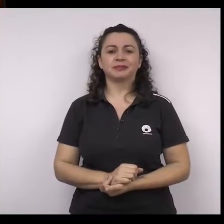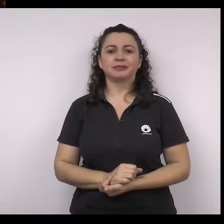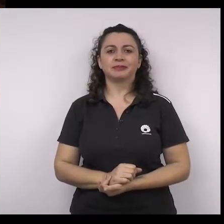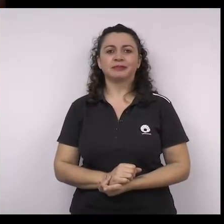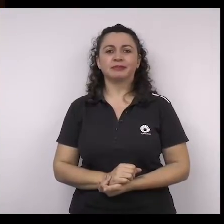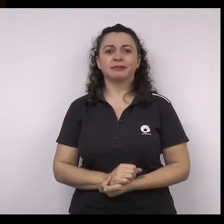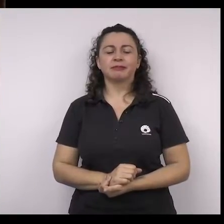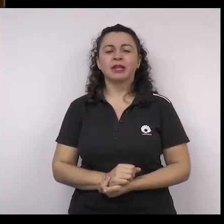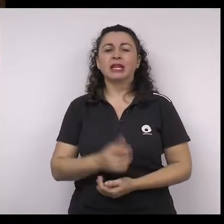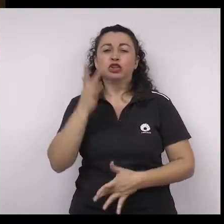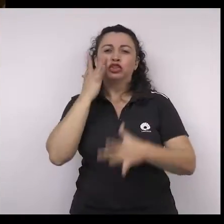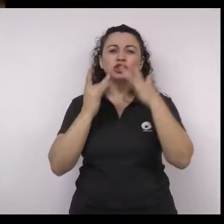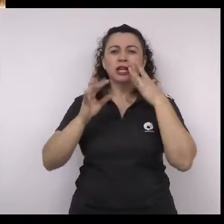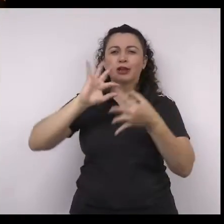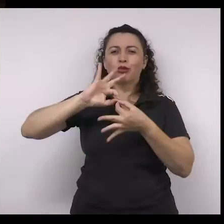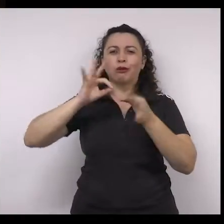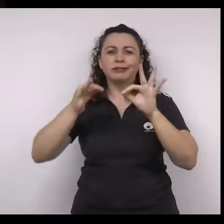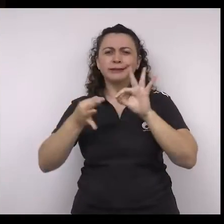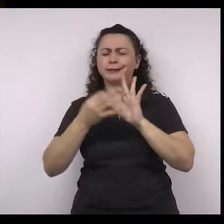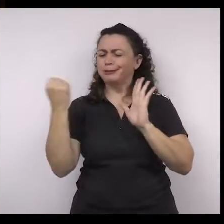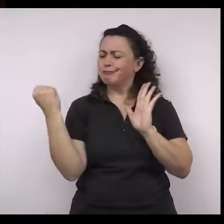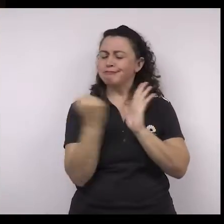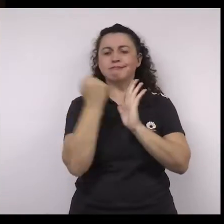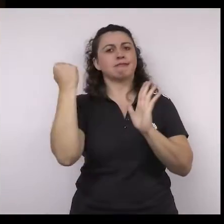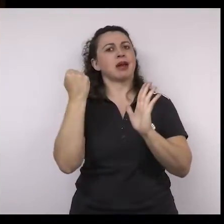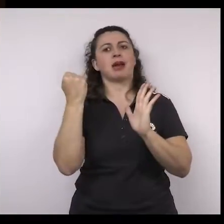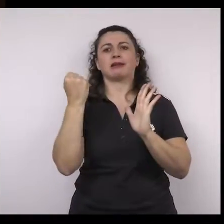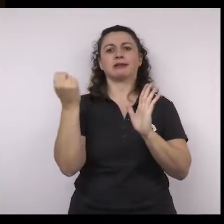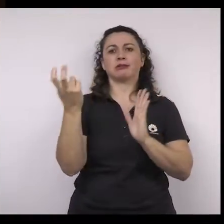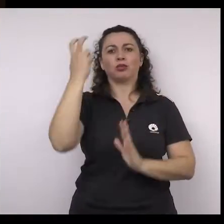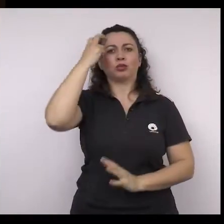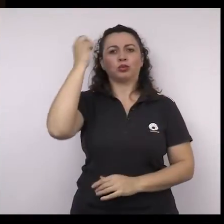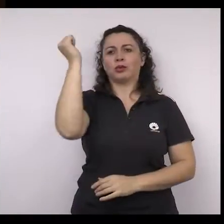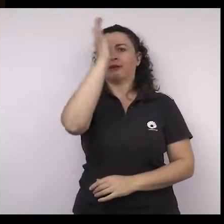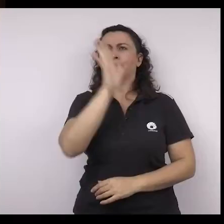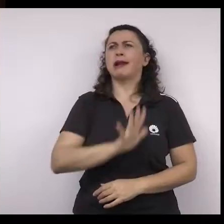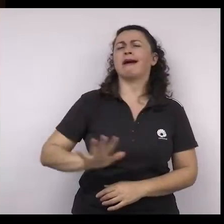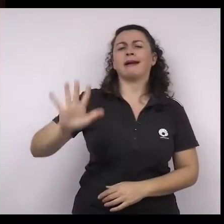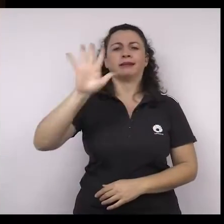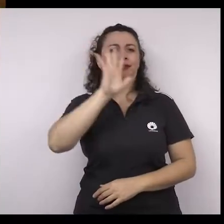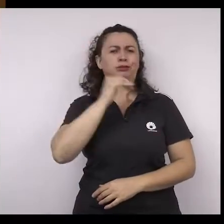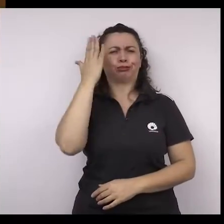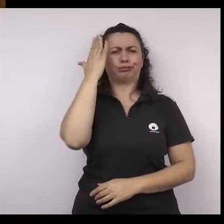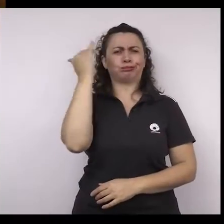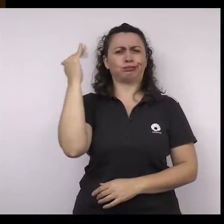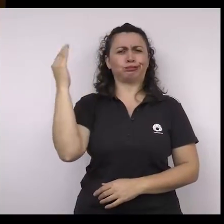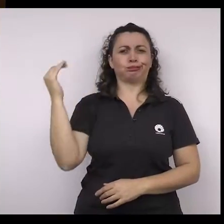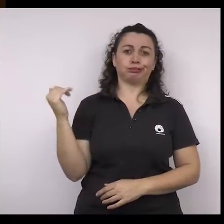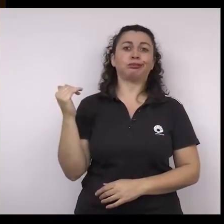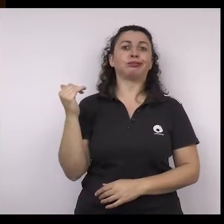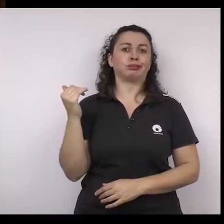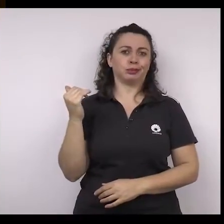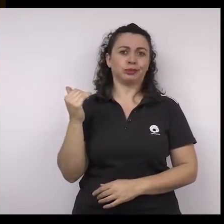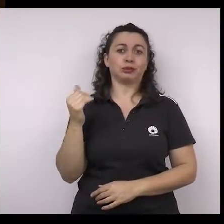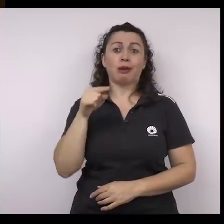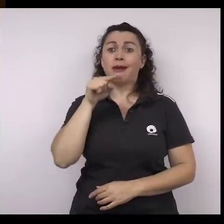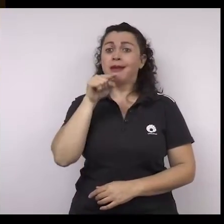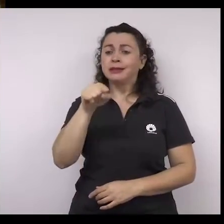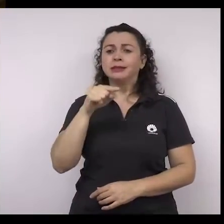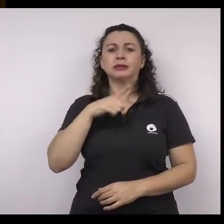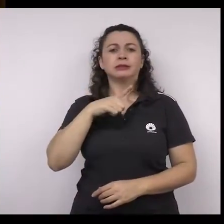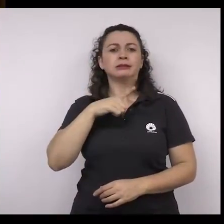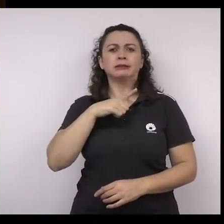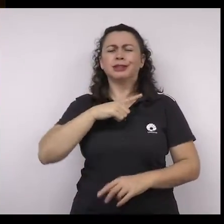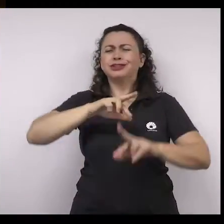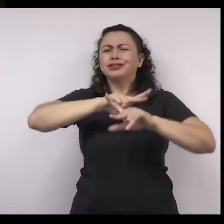O Teatro Oficina, ele é um marco na cultura brasileira, certo? Ali foram